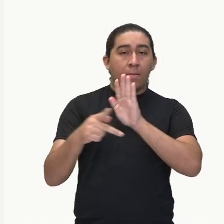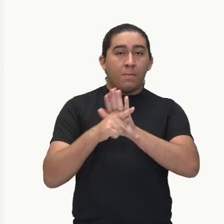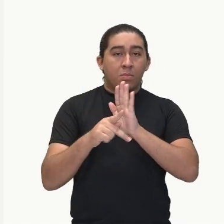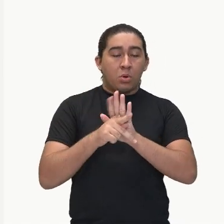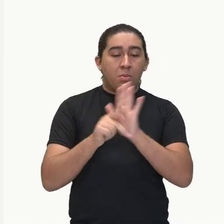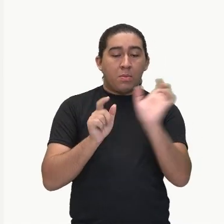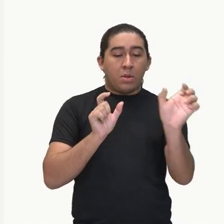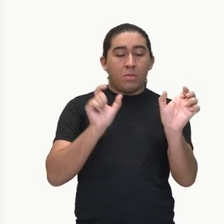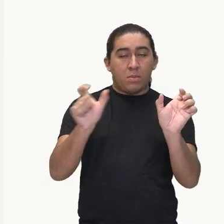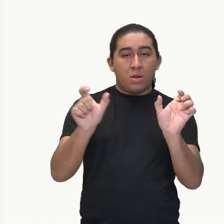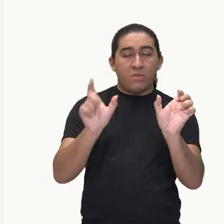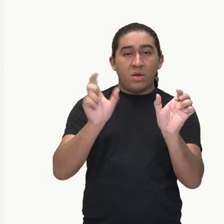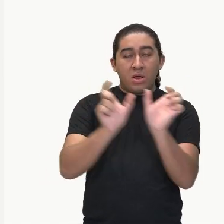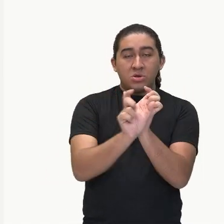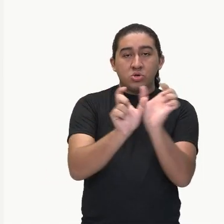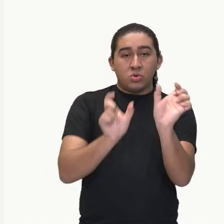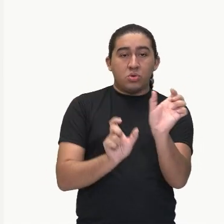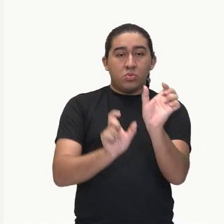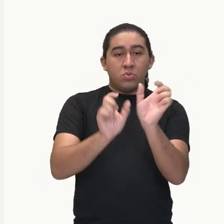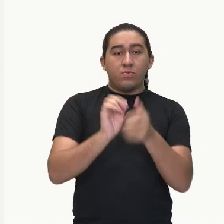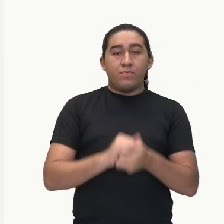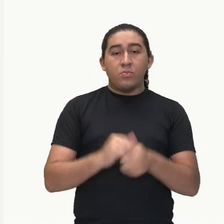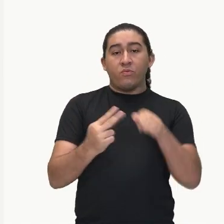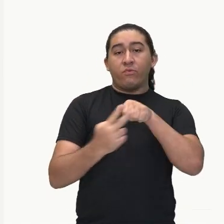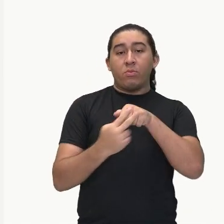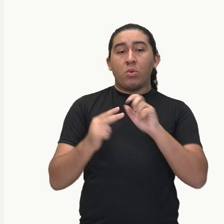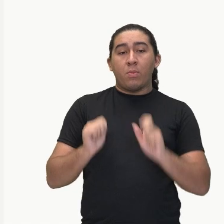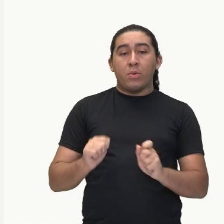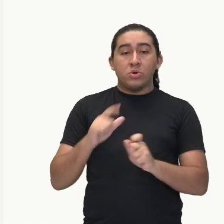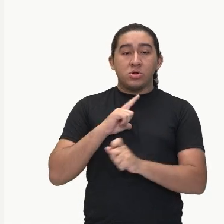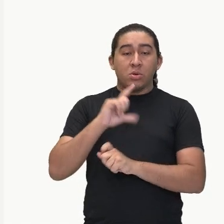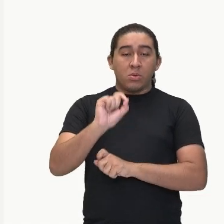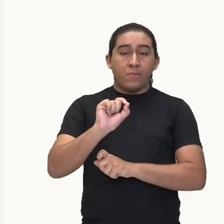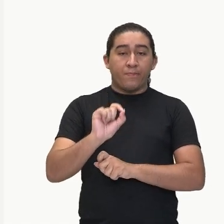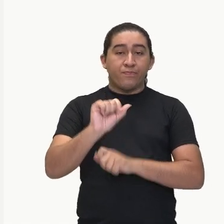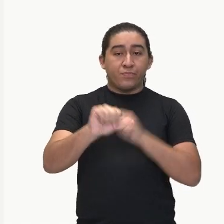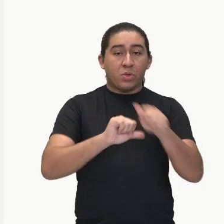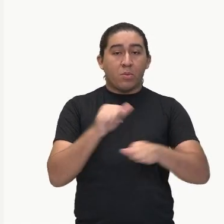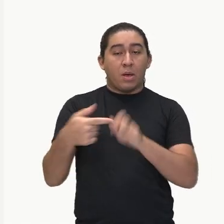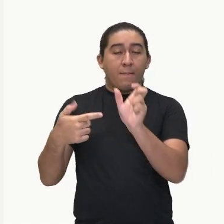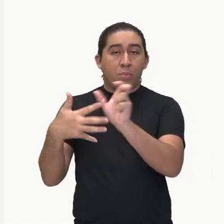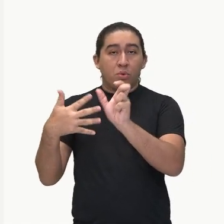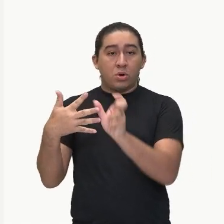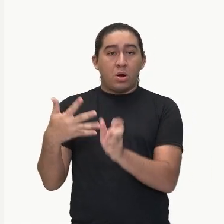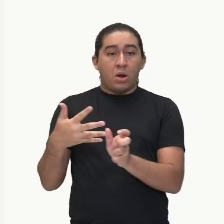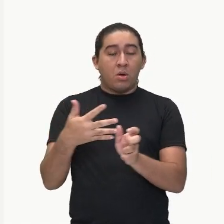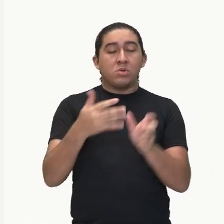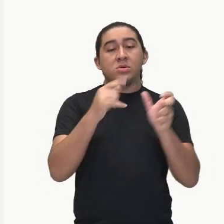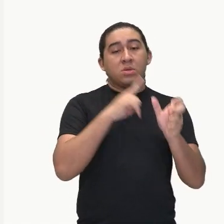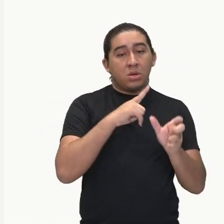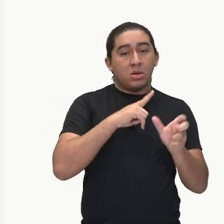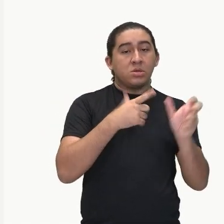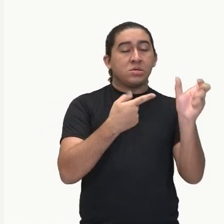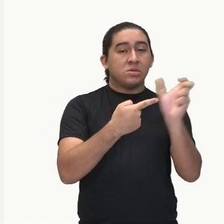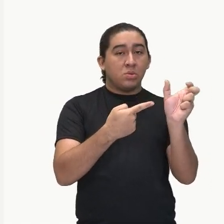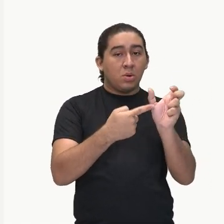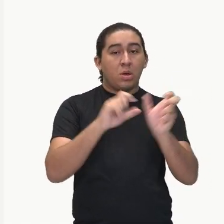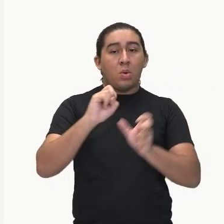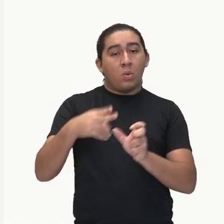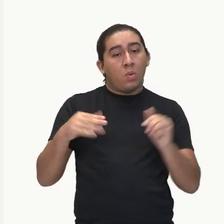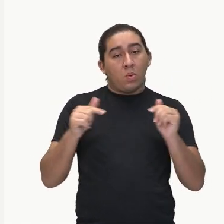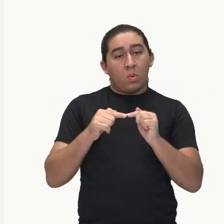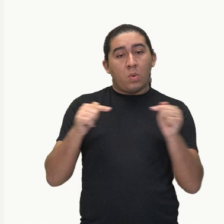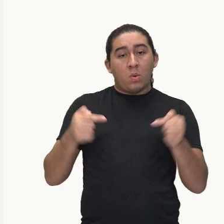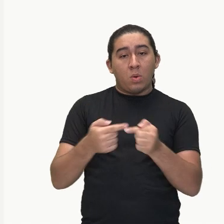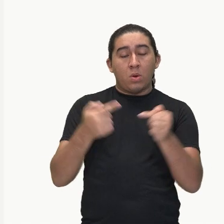formados por sinônimos, o verbo pode ir para o plural, ficar no singular ou concordar com o